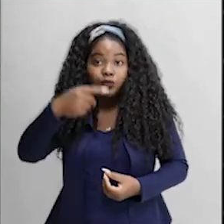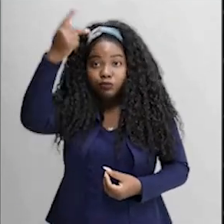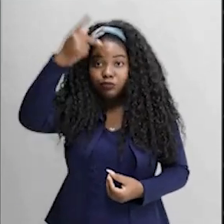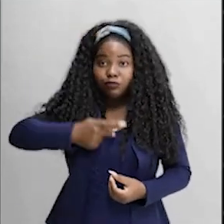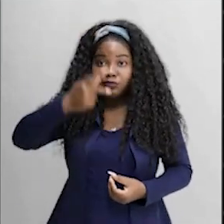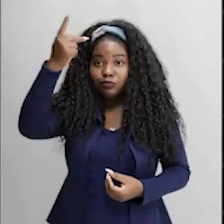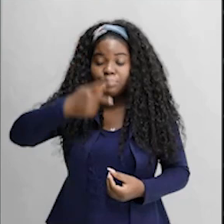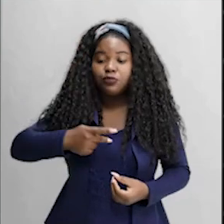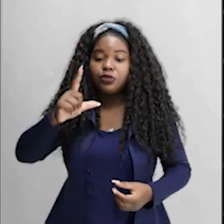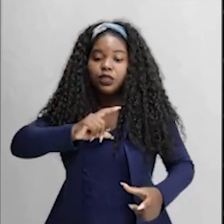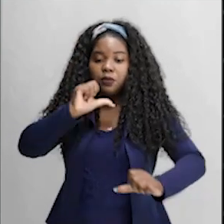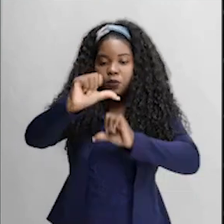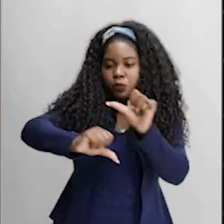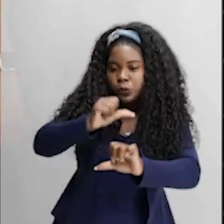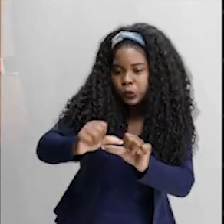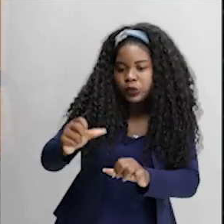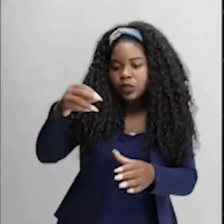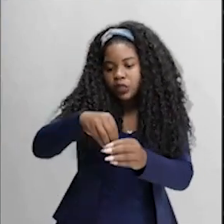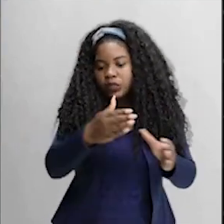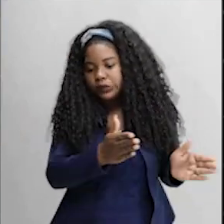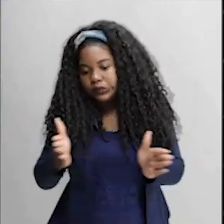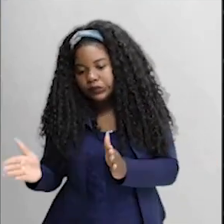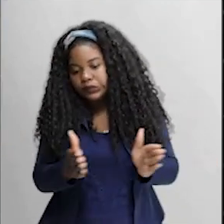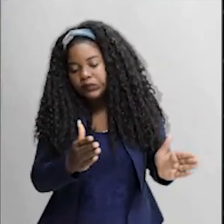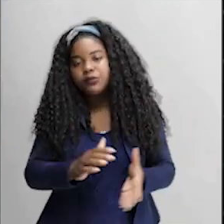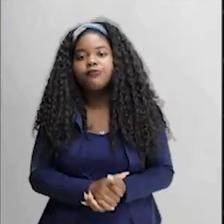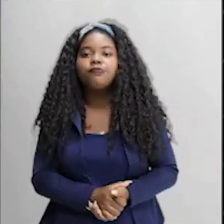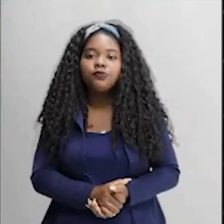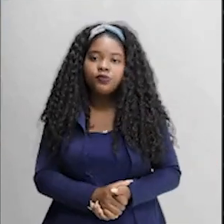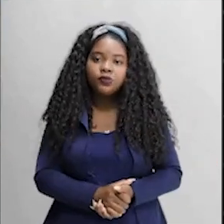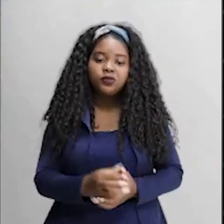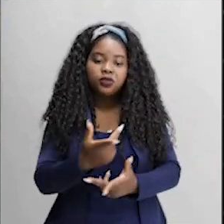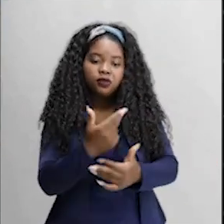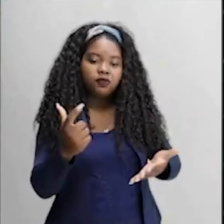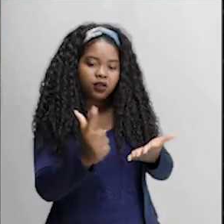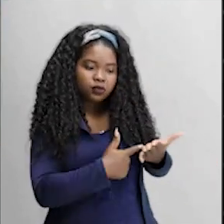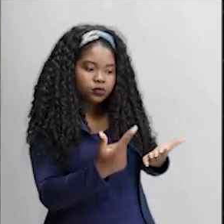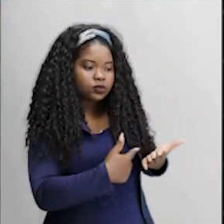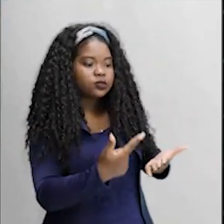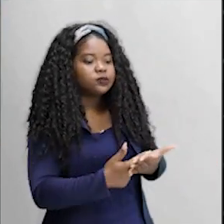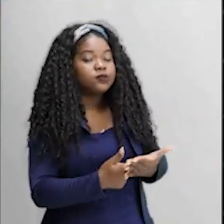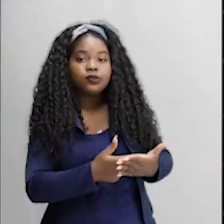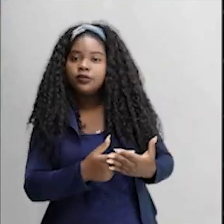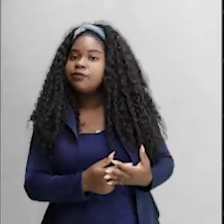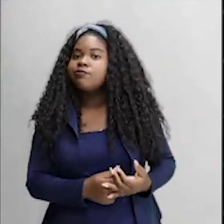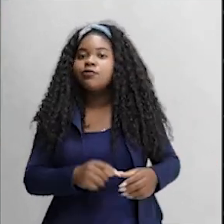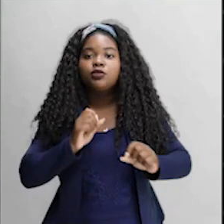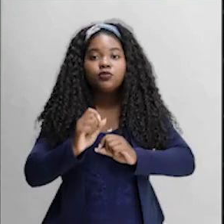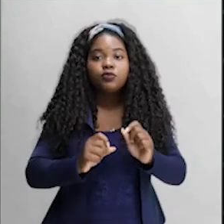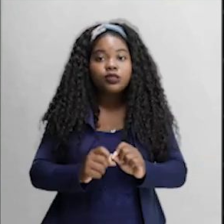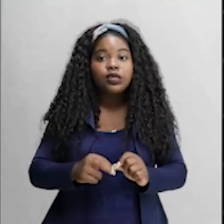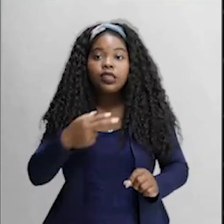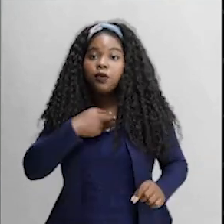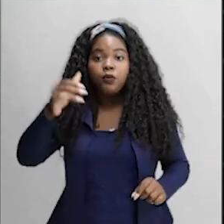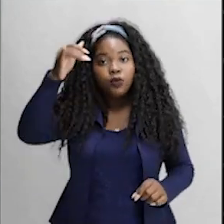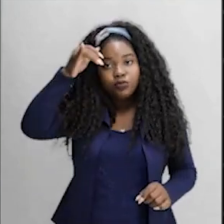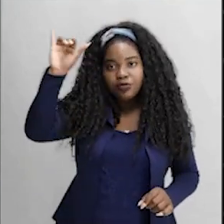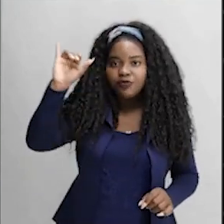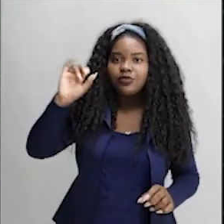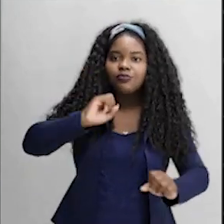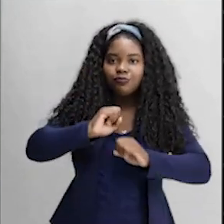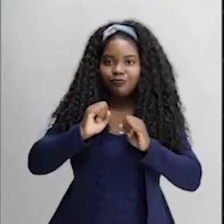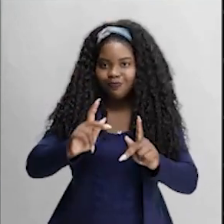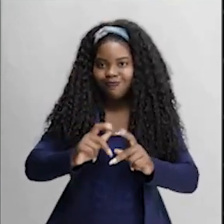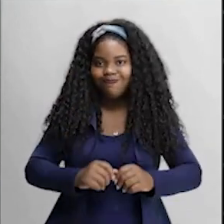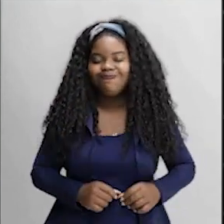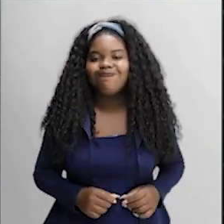mudança dentro desse processo, ao ponto de muitos livros colocarem que é inevitável isso aqui, certo? Correto?